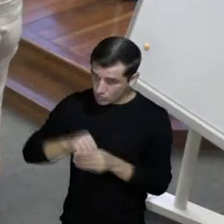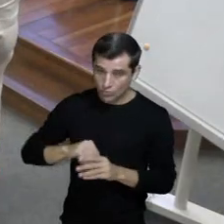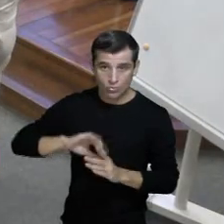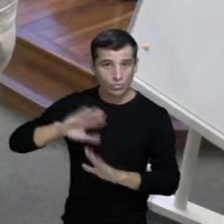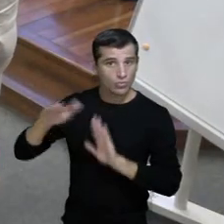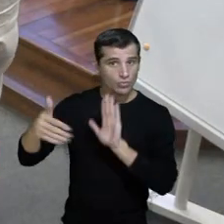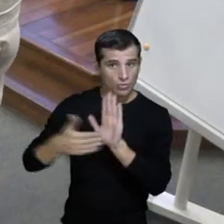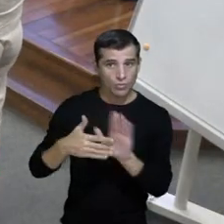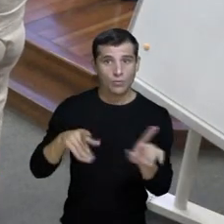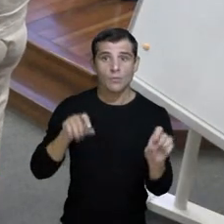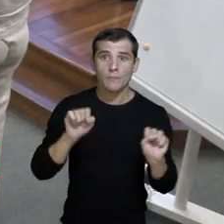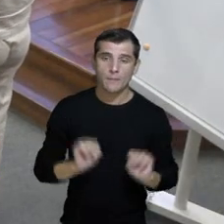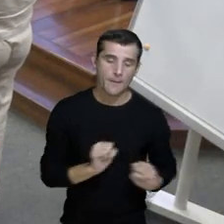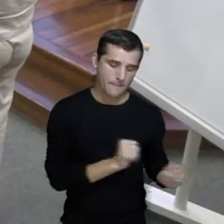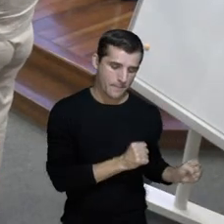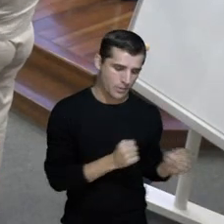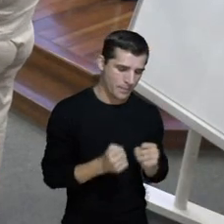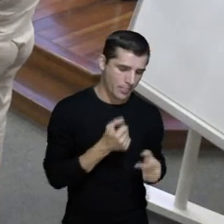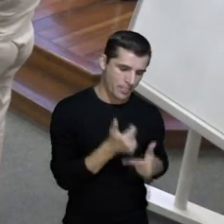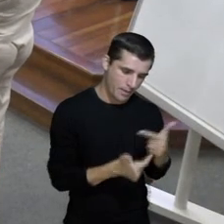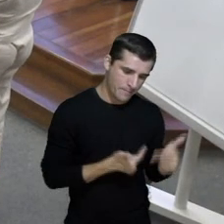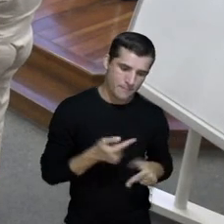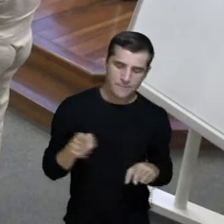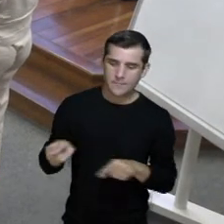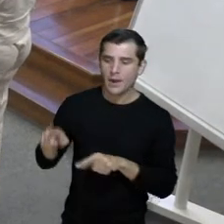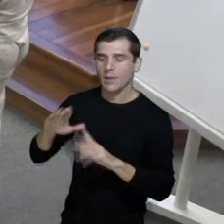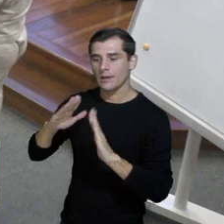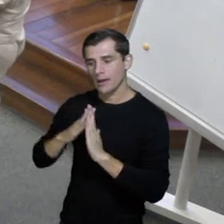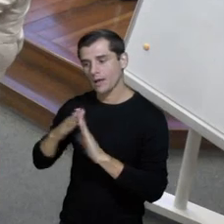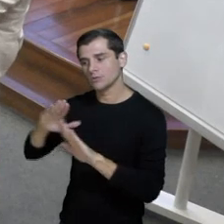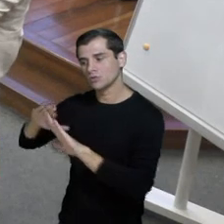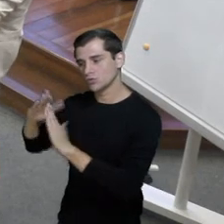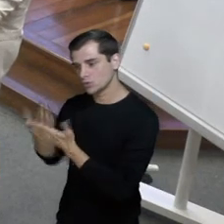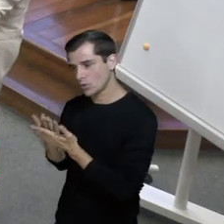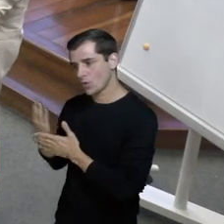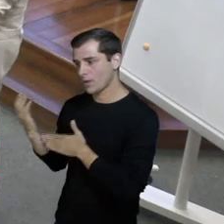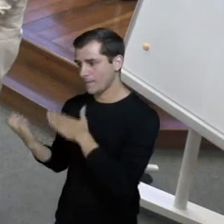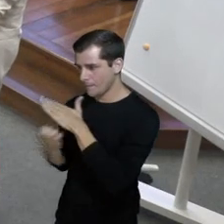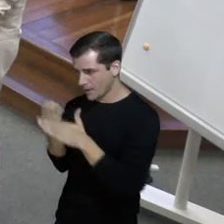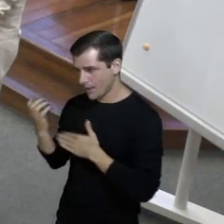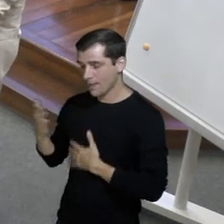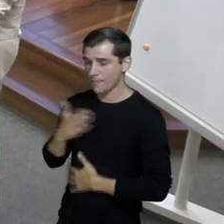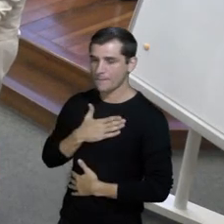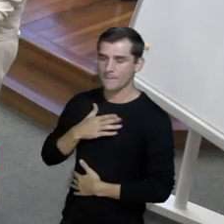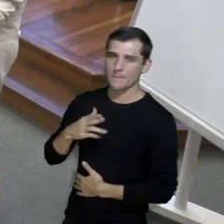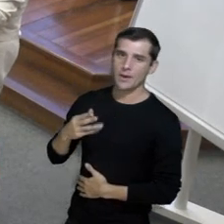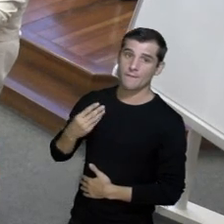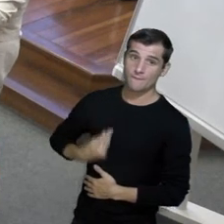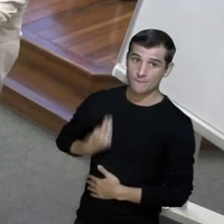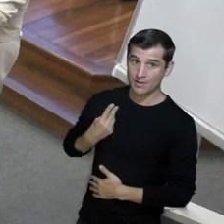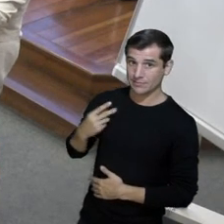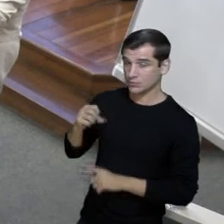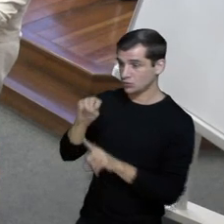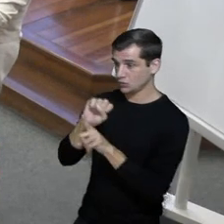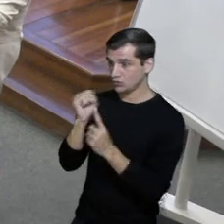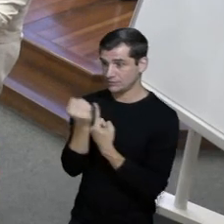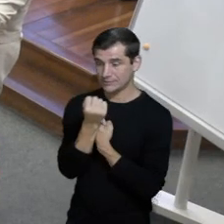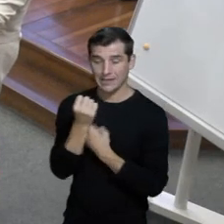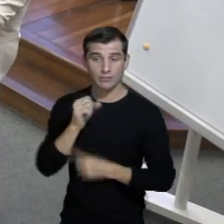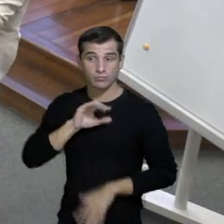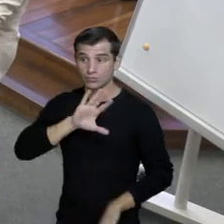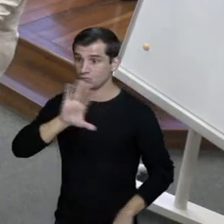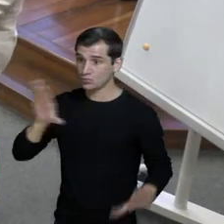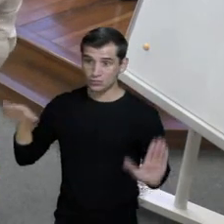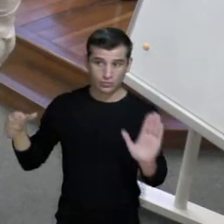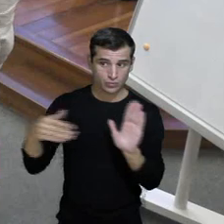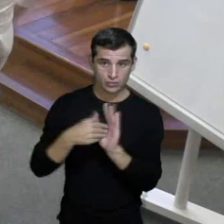público no trabalho na casa na escola nas empresas na minha vida social ela está presente em todos